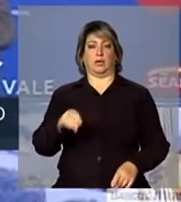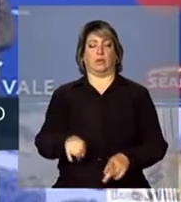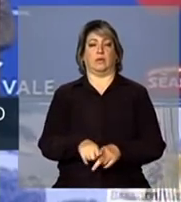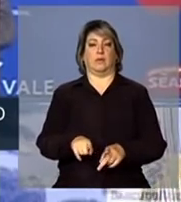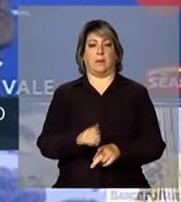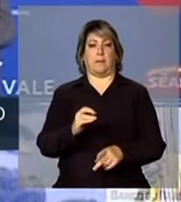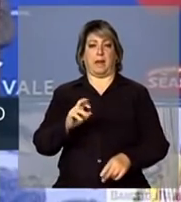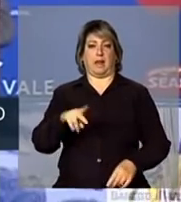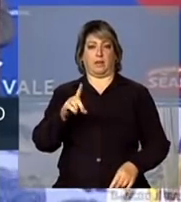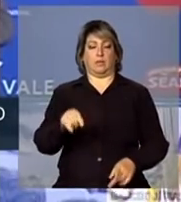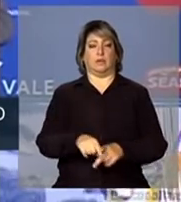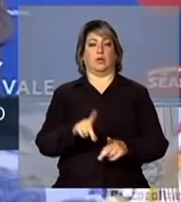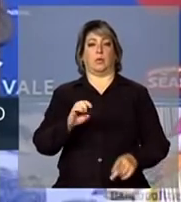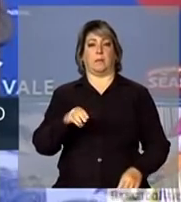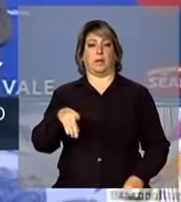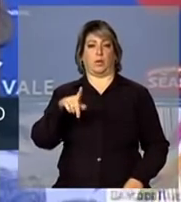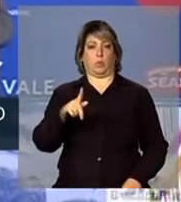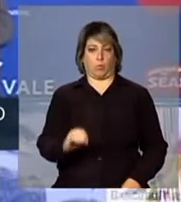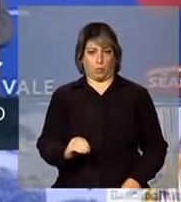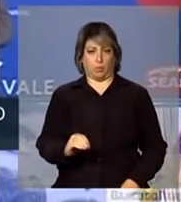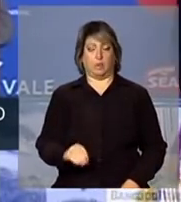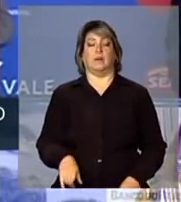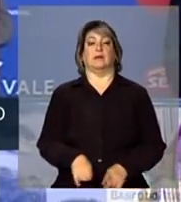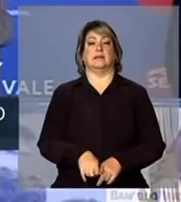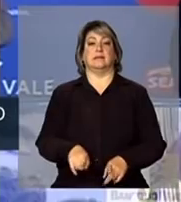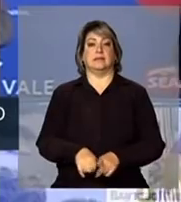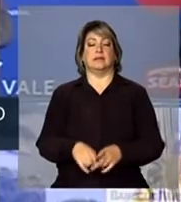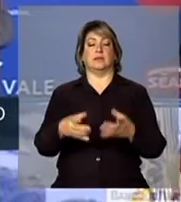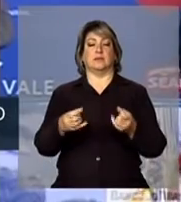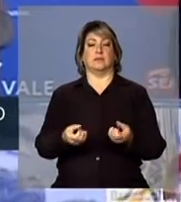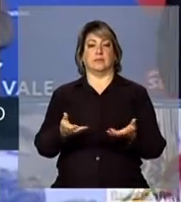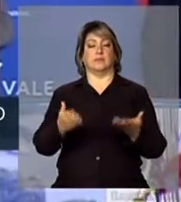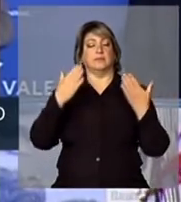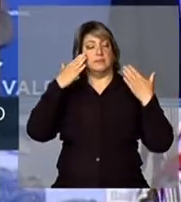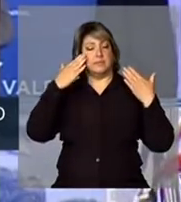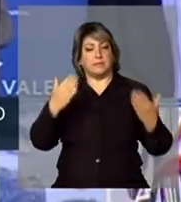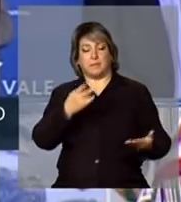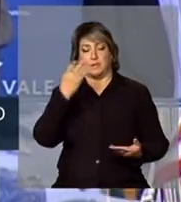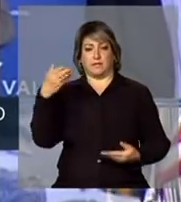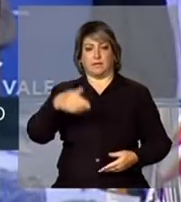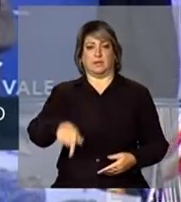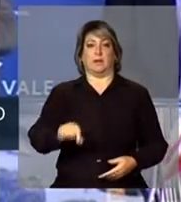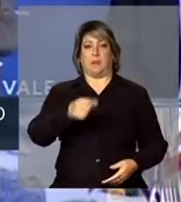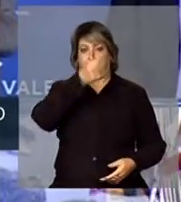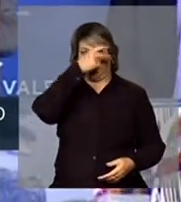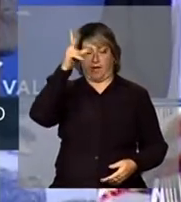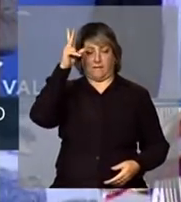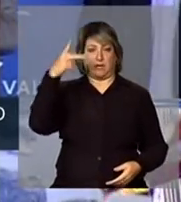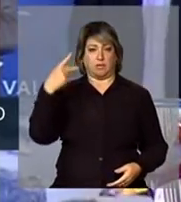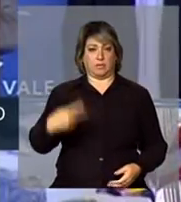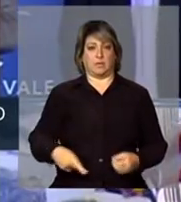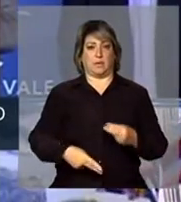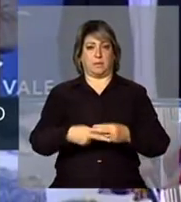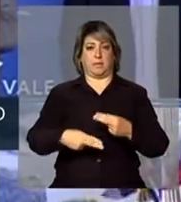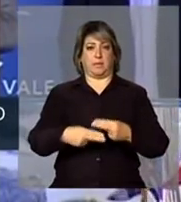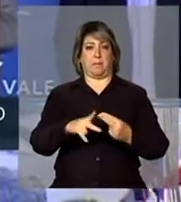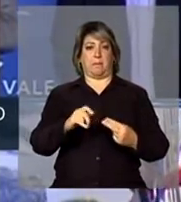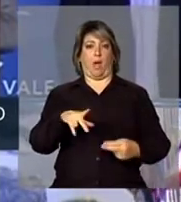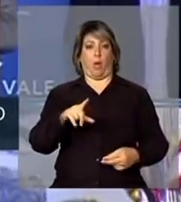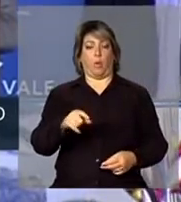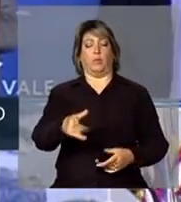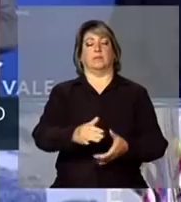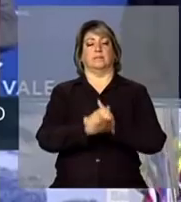Santana e Domingos Sávio. Também nosso anfitrião, a quem agradeço as palavras do prefeito municipal de Uberaba, Paulo Piau, a